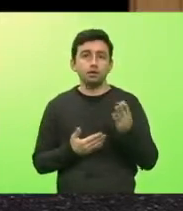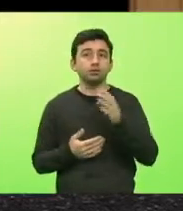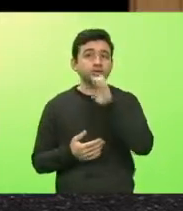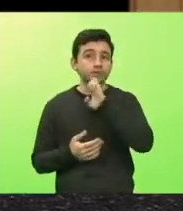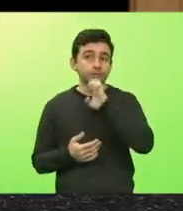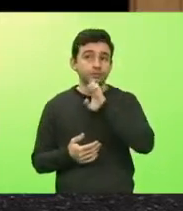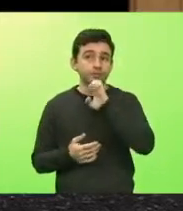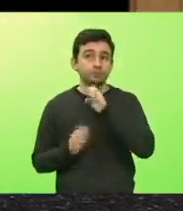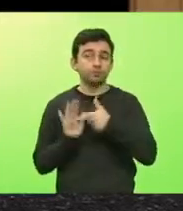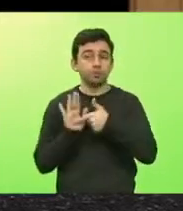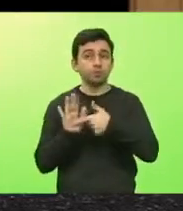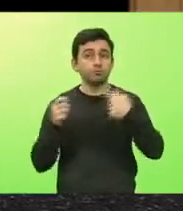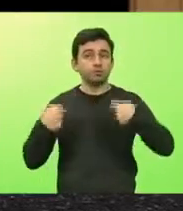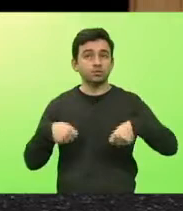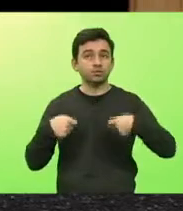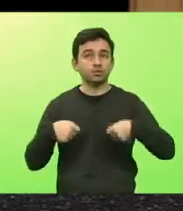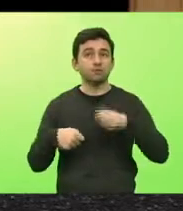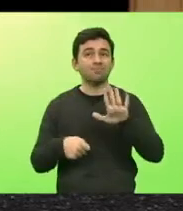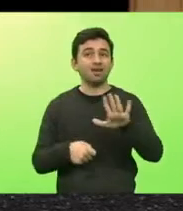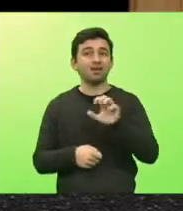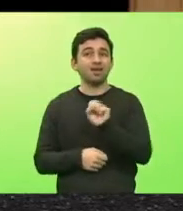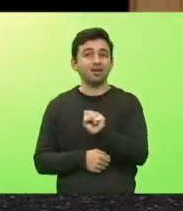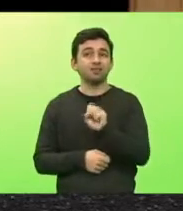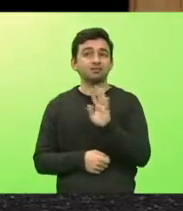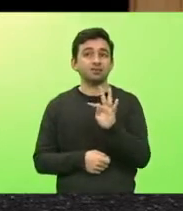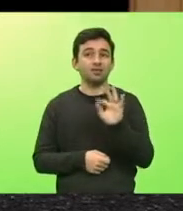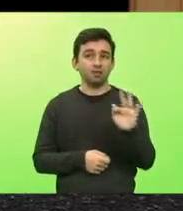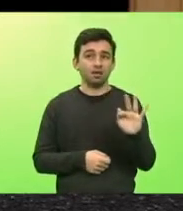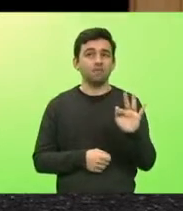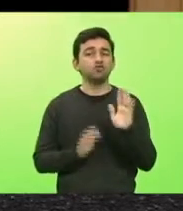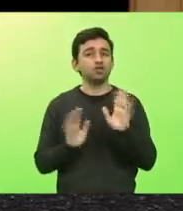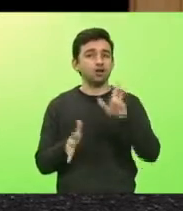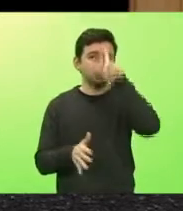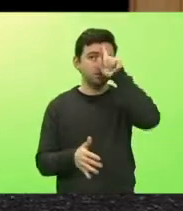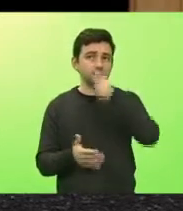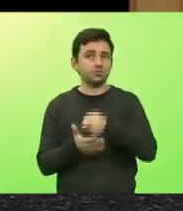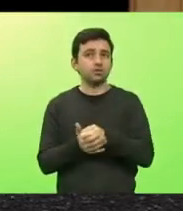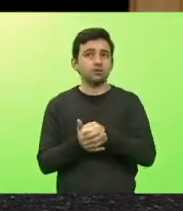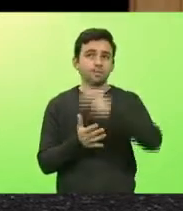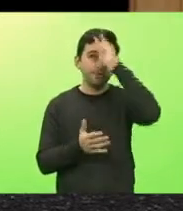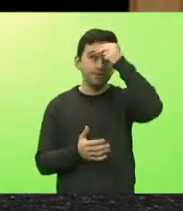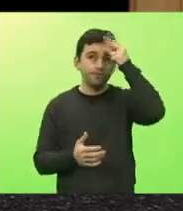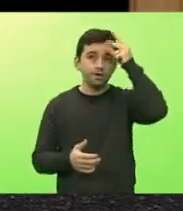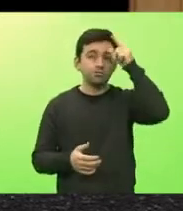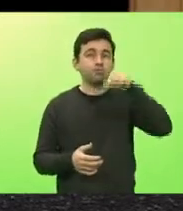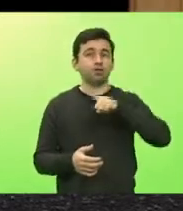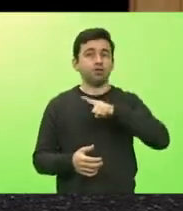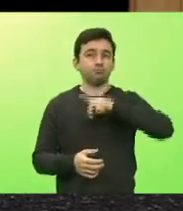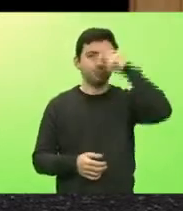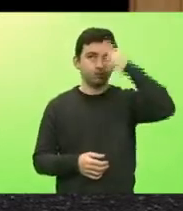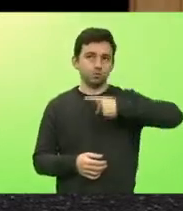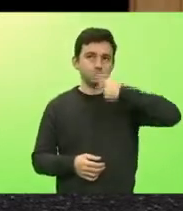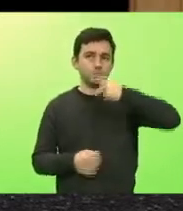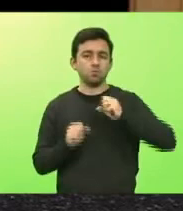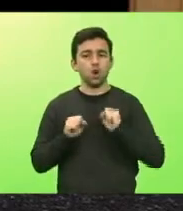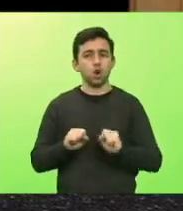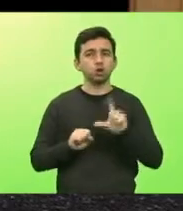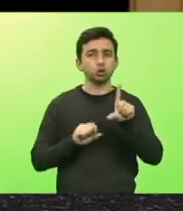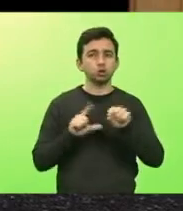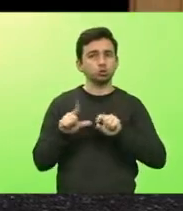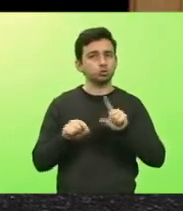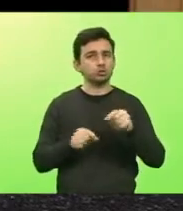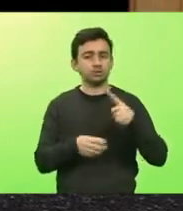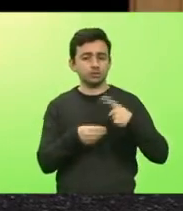tornando essencial, mas o STF já determinou, né, que os prefeitos têm essa autonomia, a prerrogativa de fazer as suas escolhas em seus